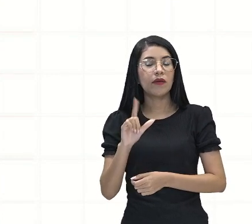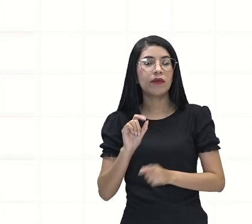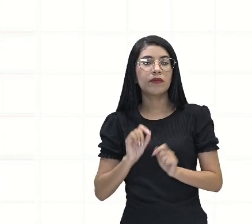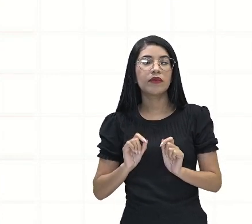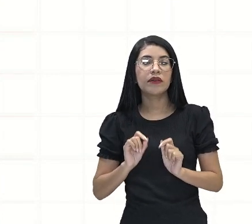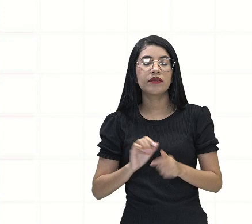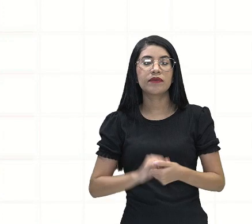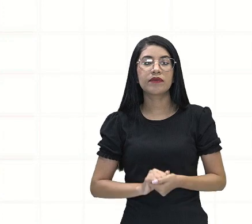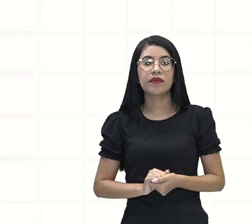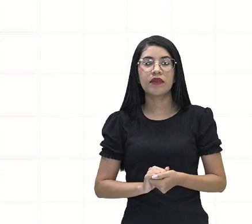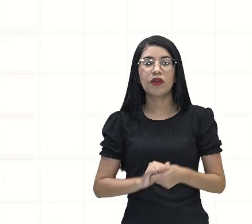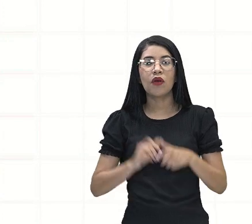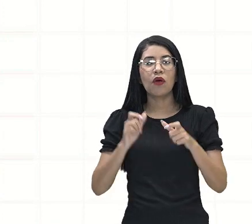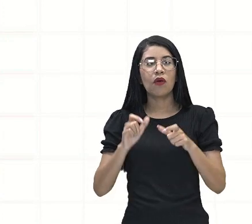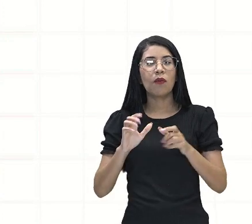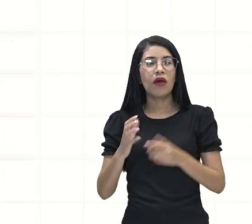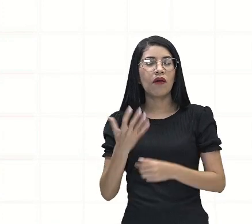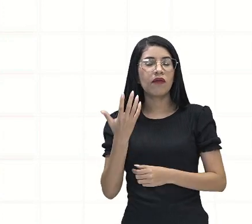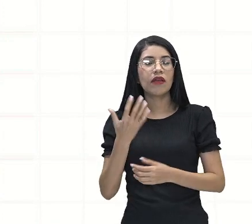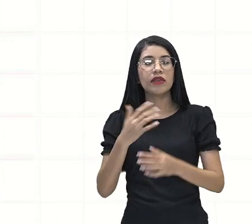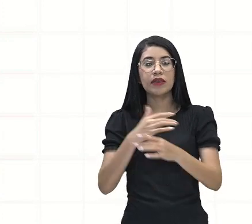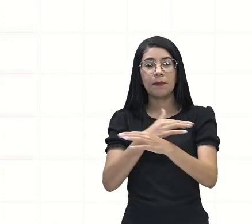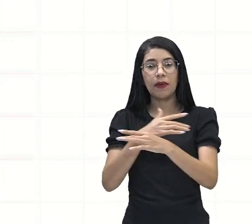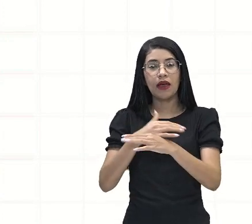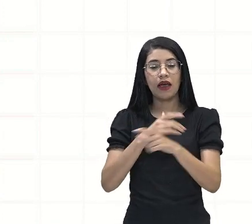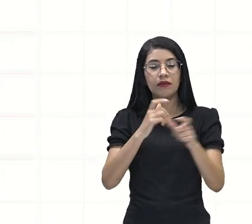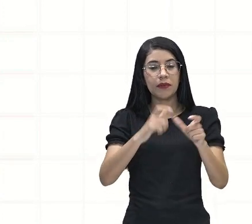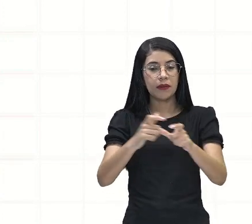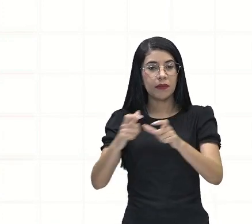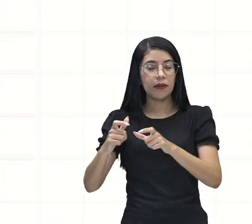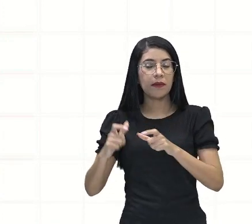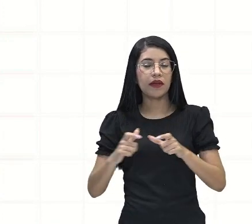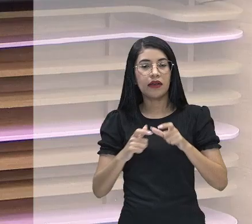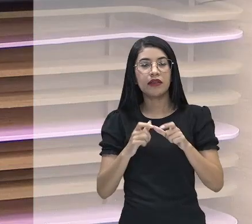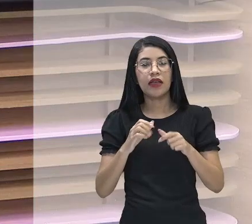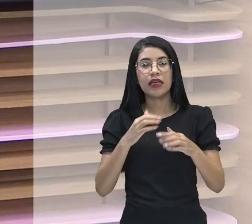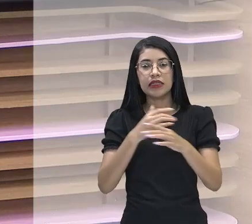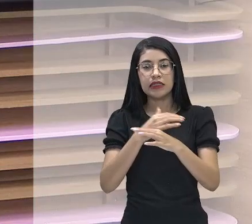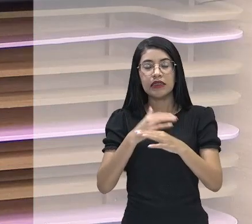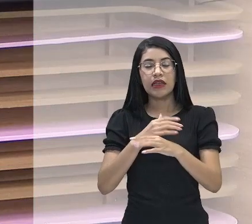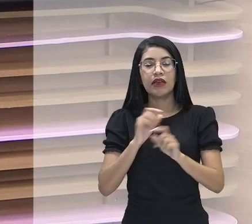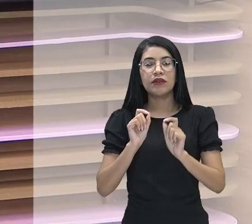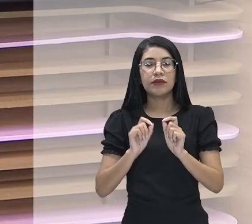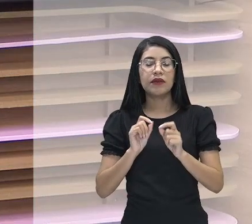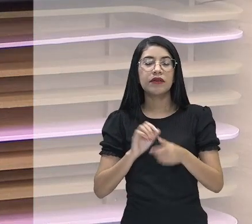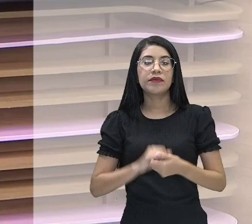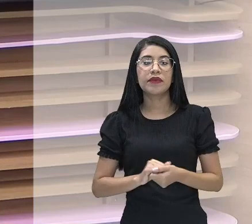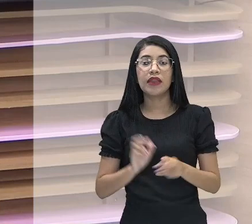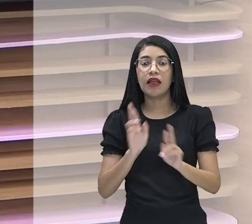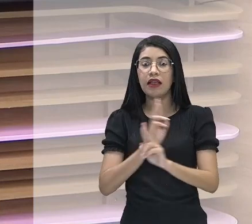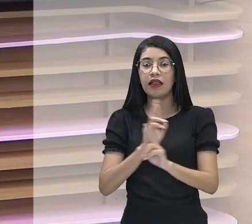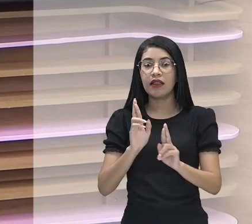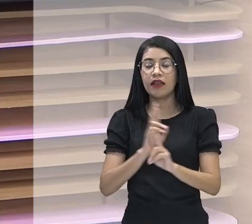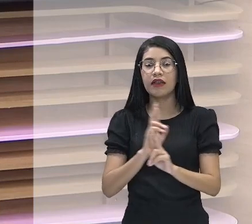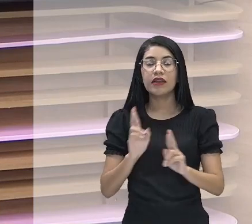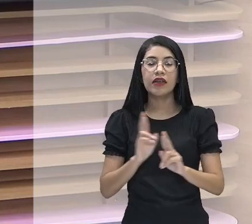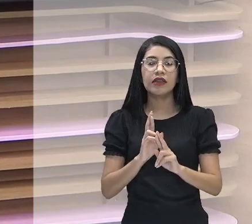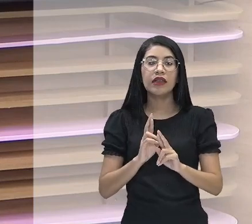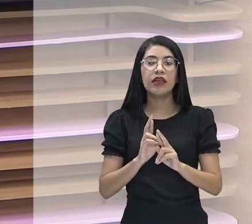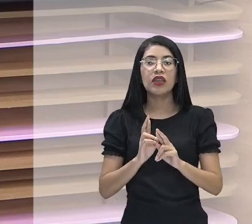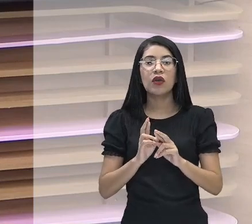mapa da urbanização de regiões metropolitanas né que está relacionado aí as